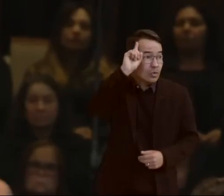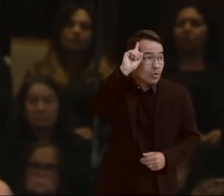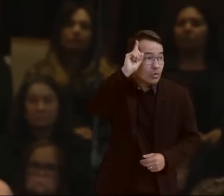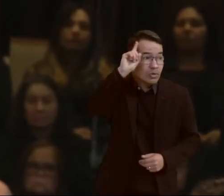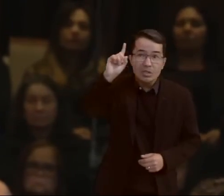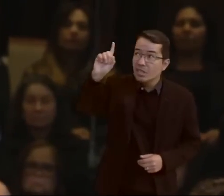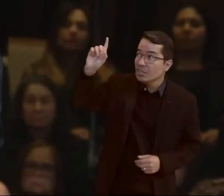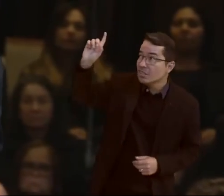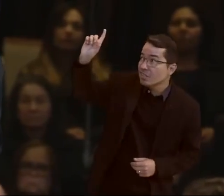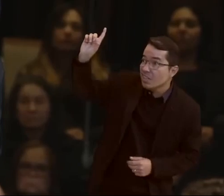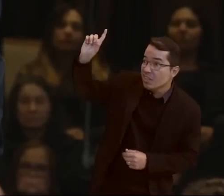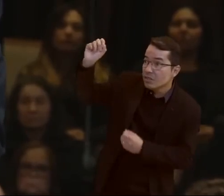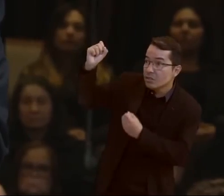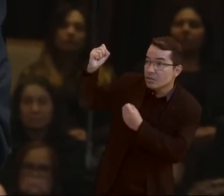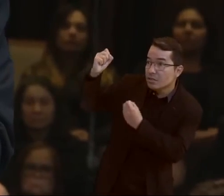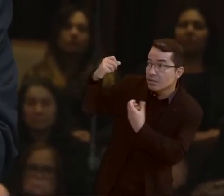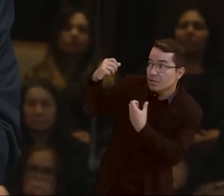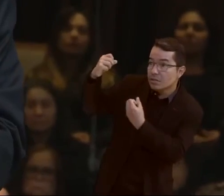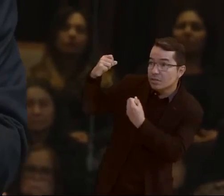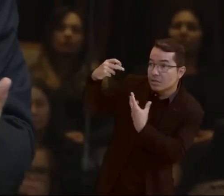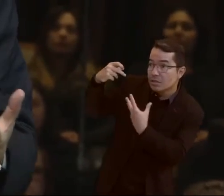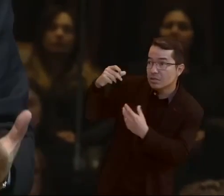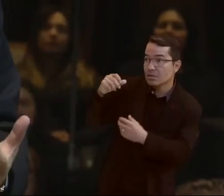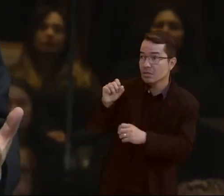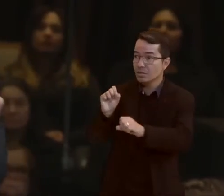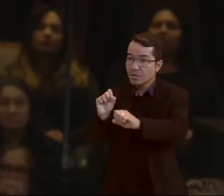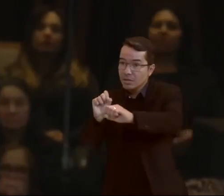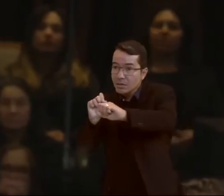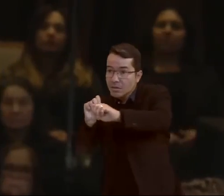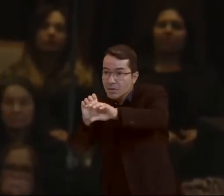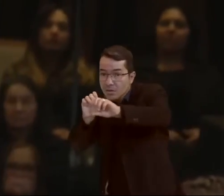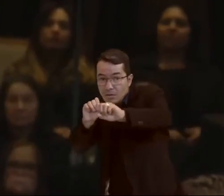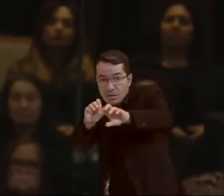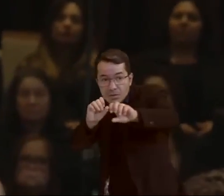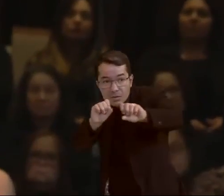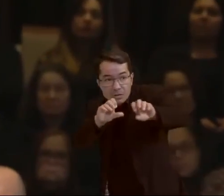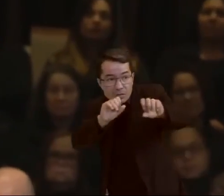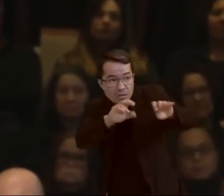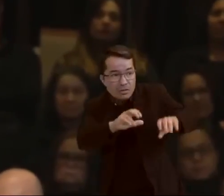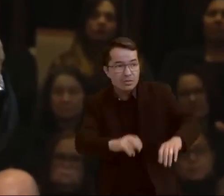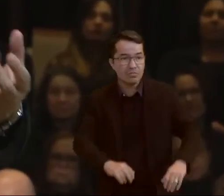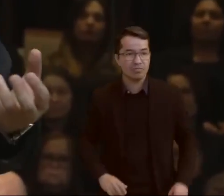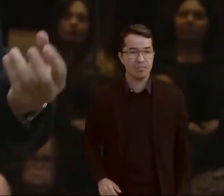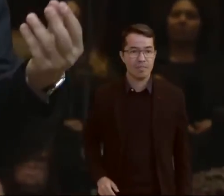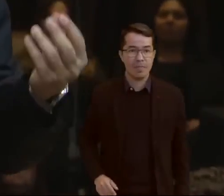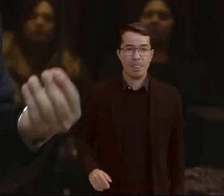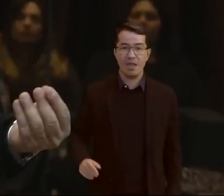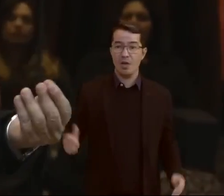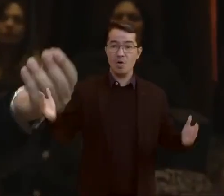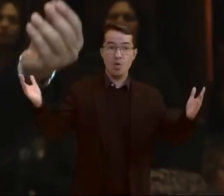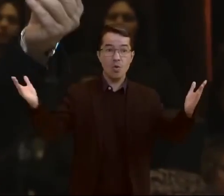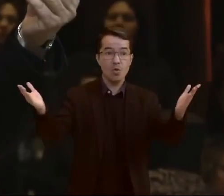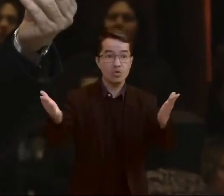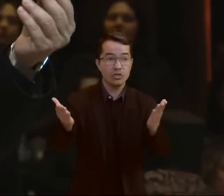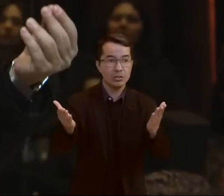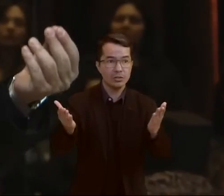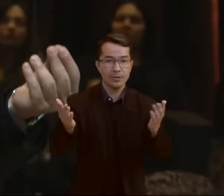gerar maturidade espiritual. Nossa lição de hoje é: não